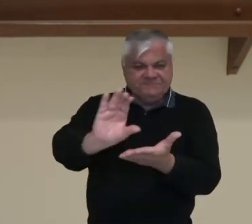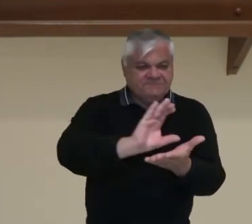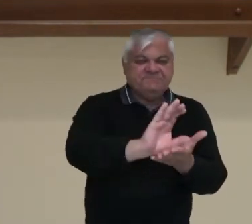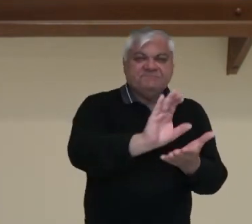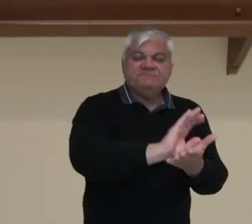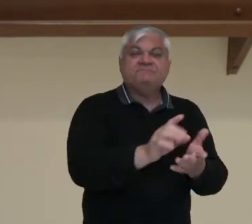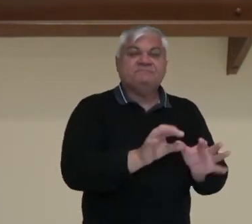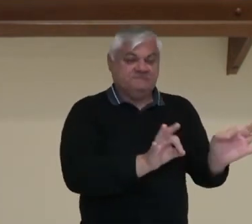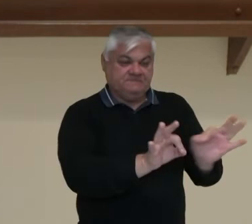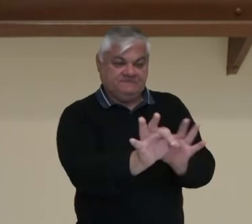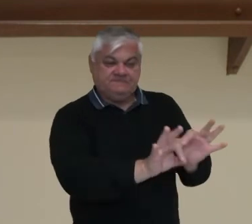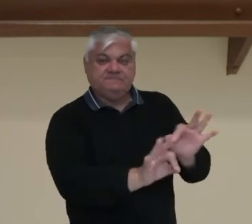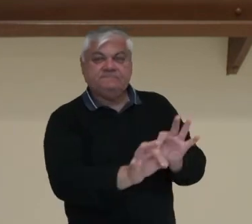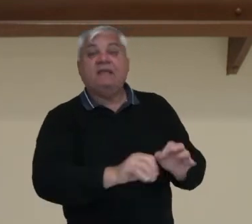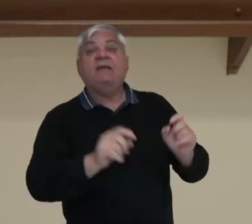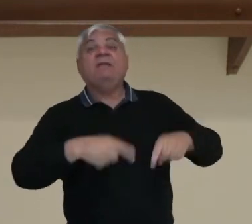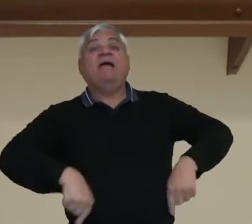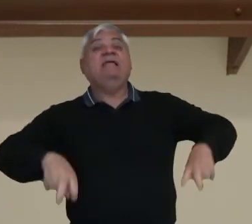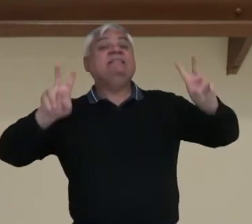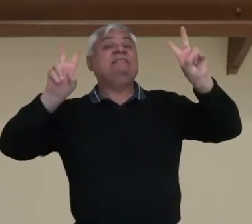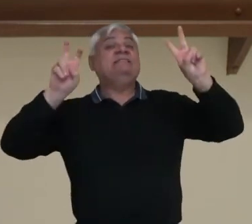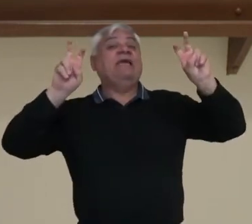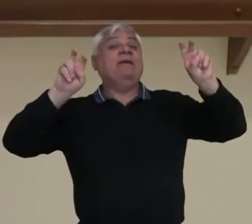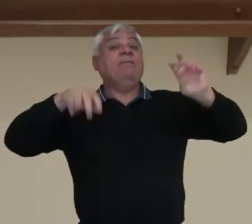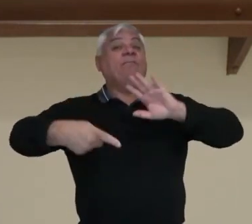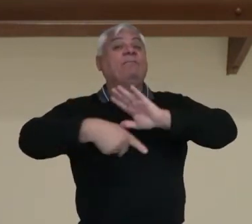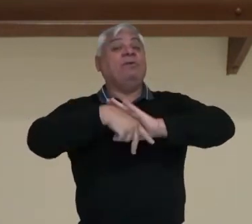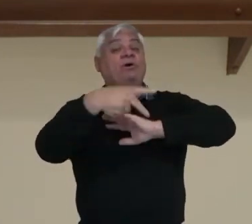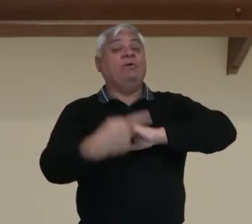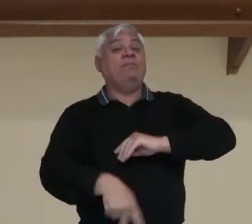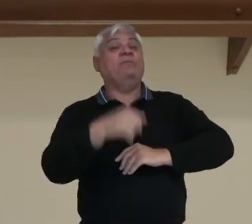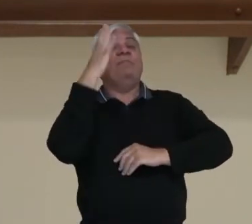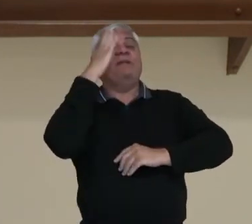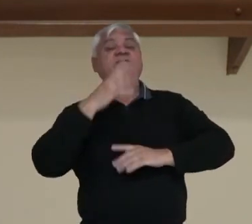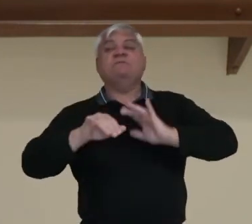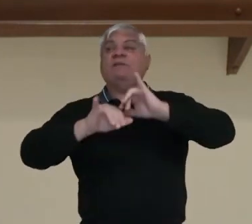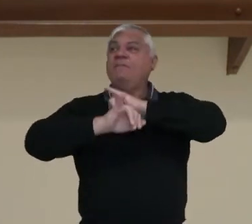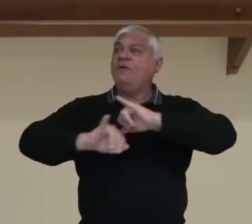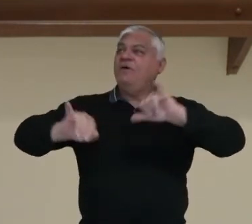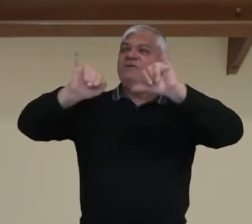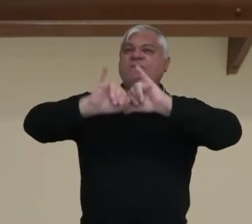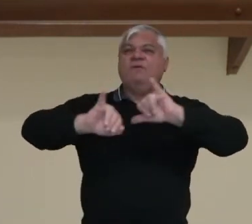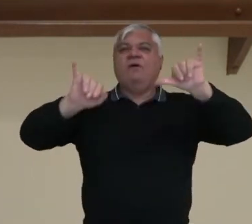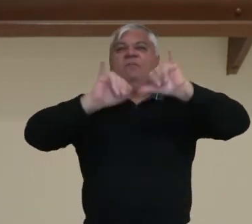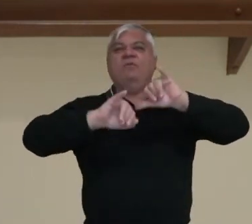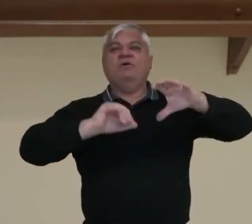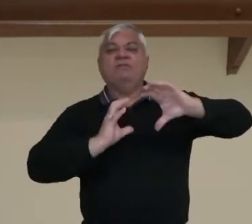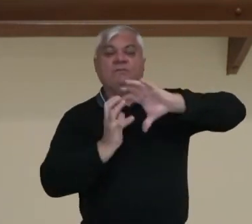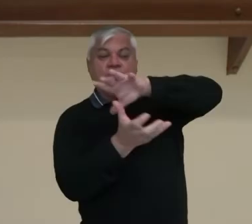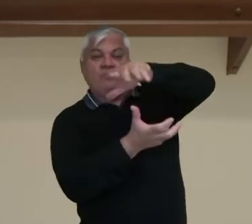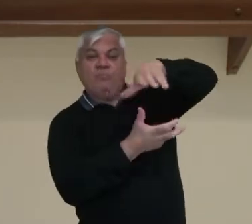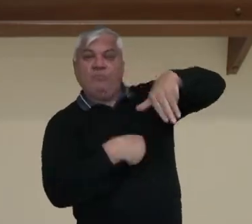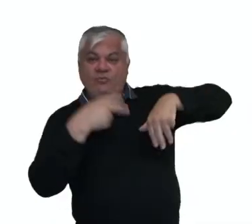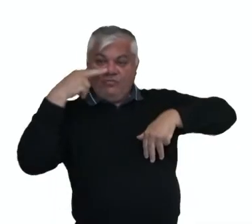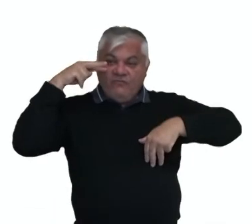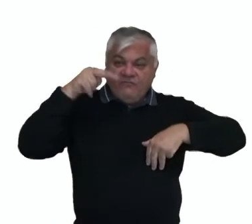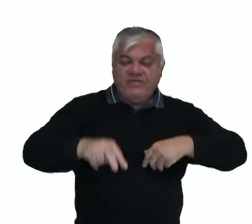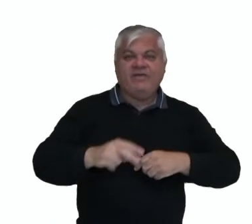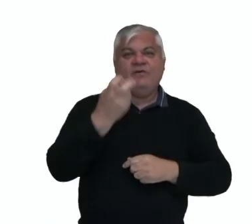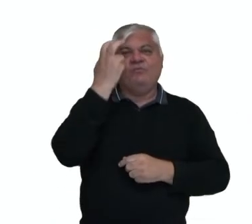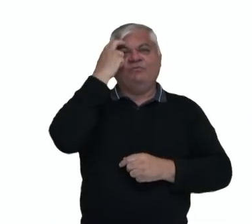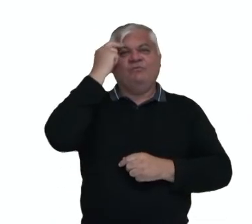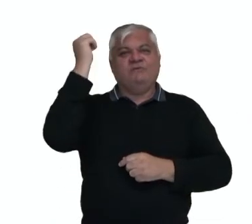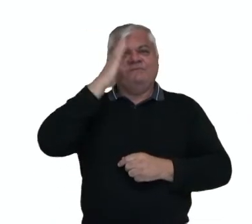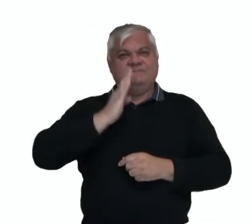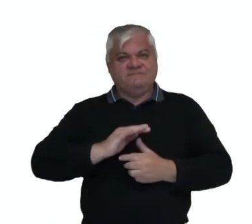elas deveriam abordar temas nacionais para divulgar mais ainda, então, a cultura do nosso país. A gente